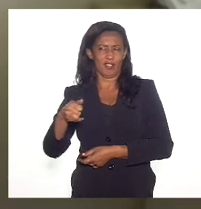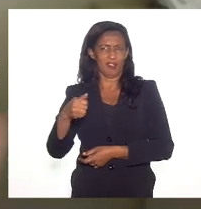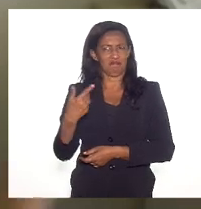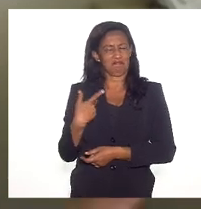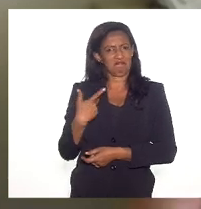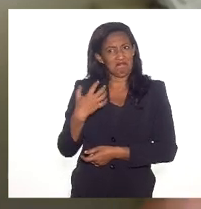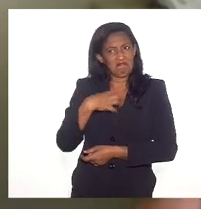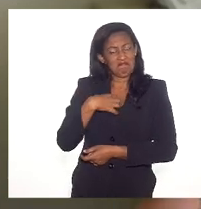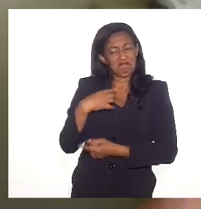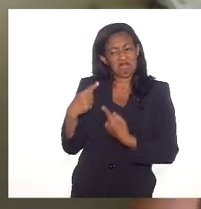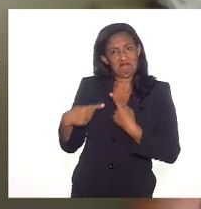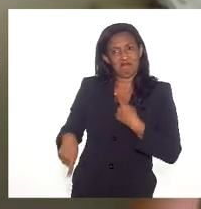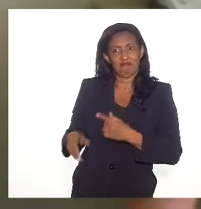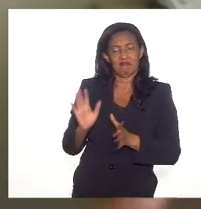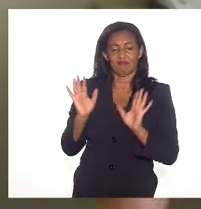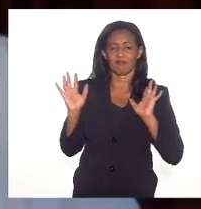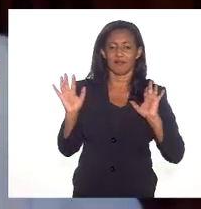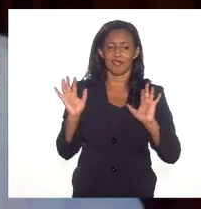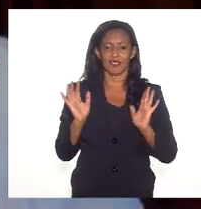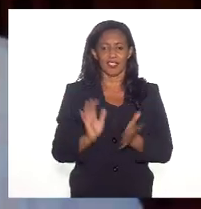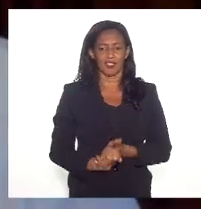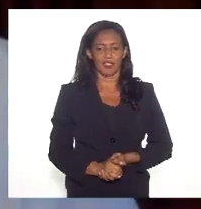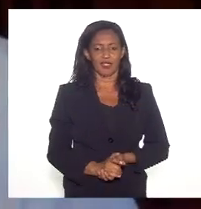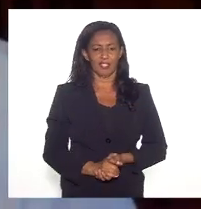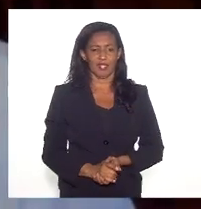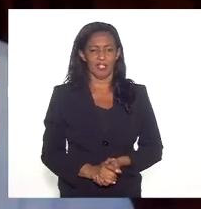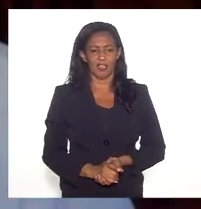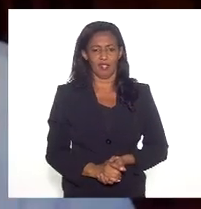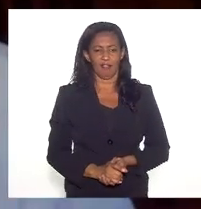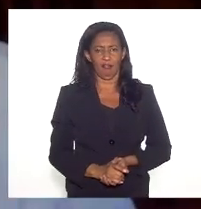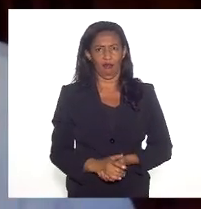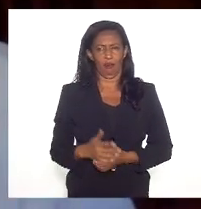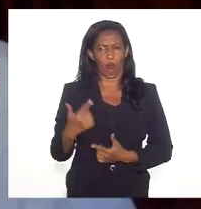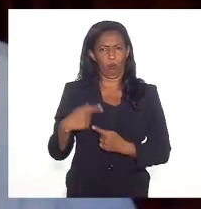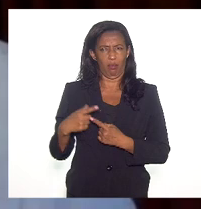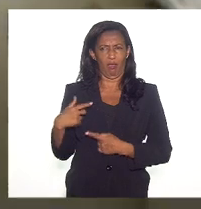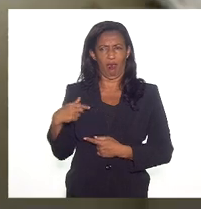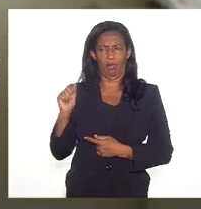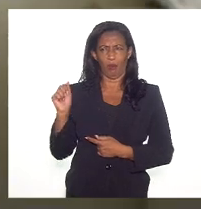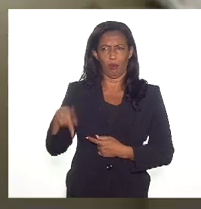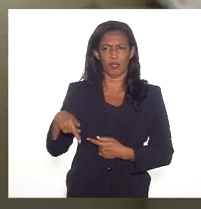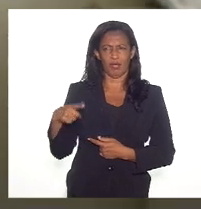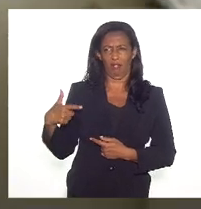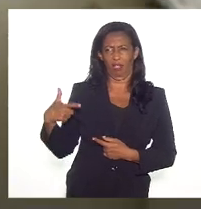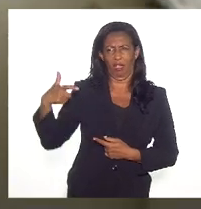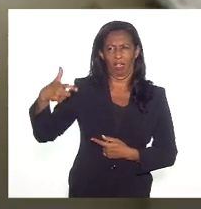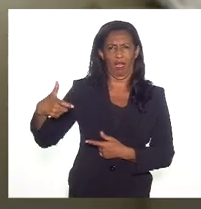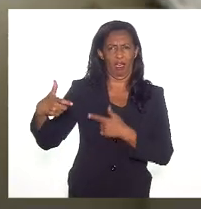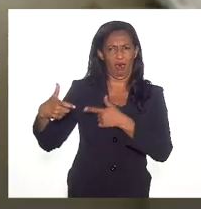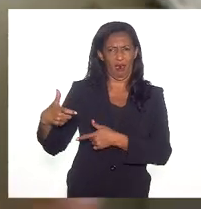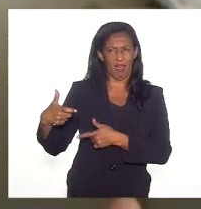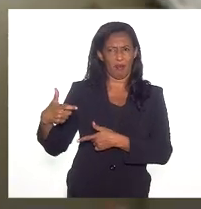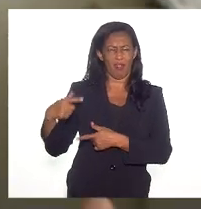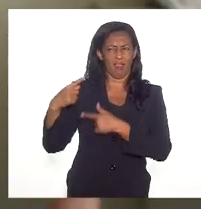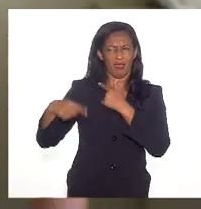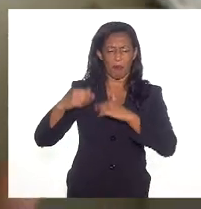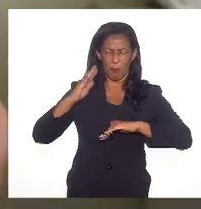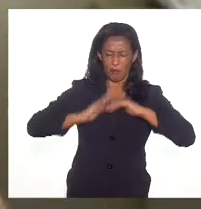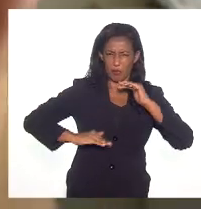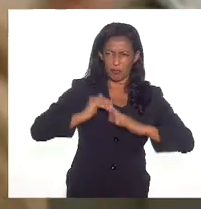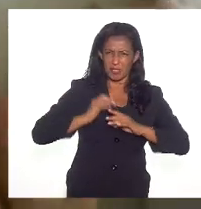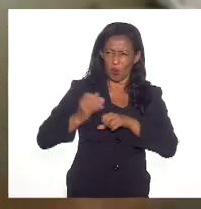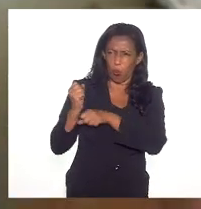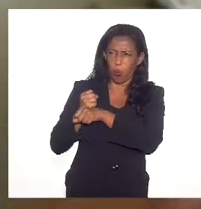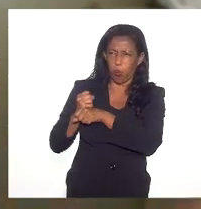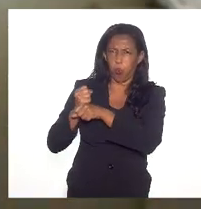sem sentido também, né? Porque se o cidadão tem porte de arma no exercício de, ao longo de toda a sua profissão, por